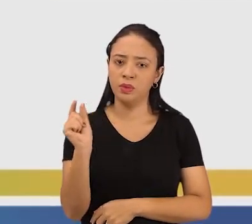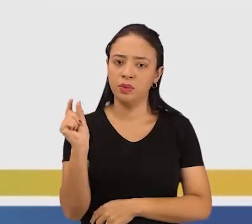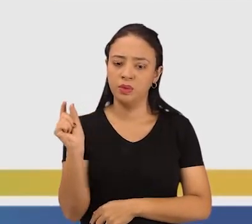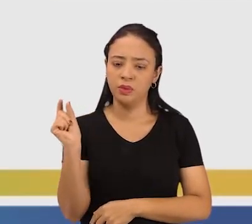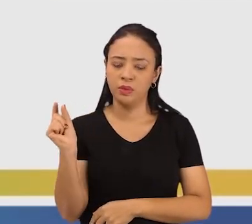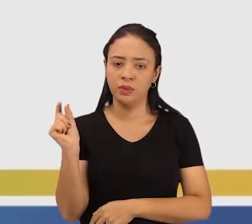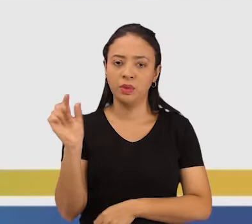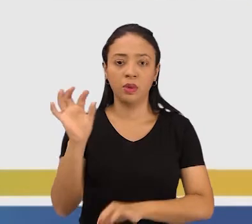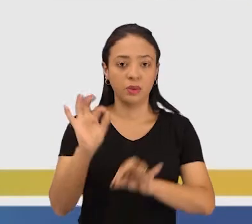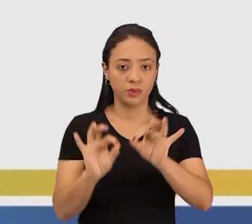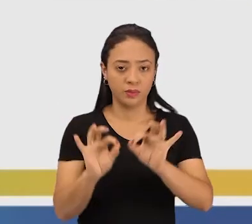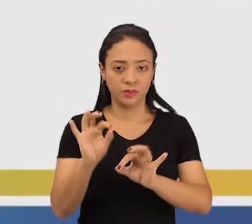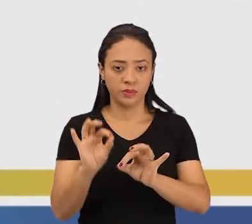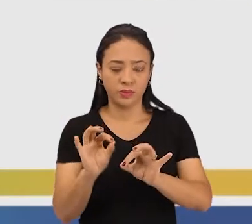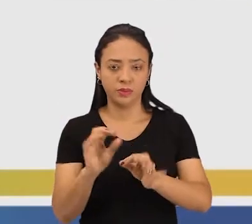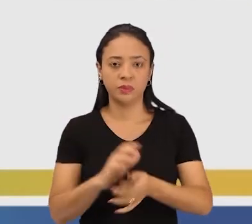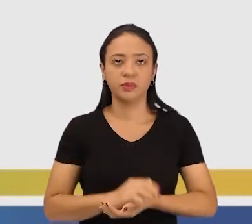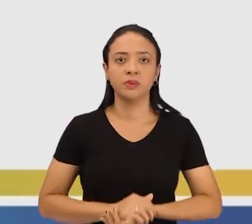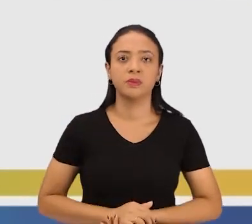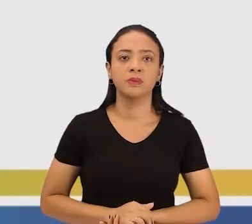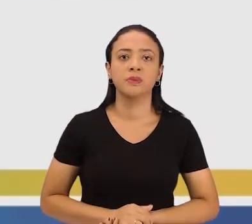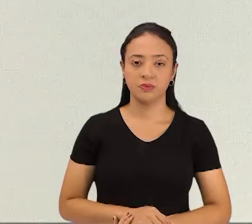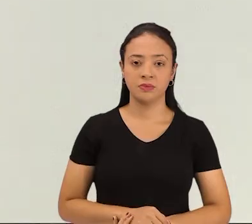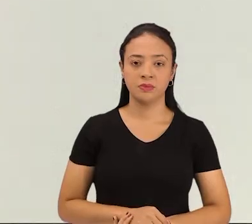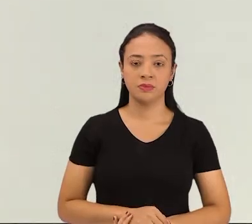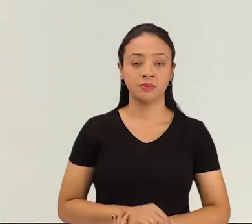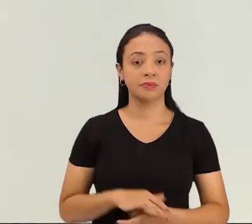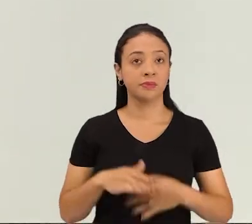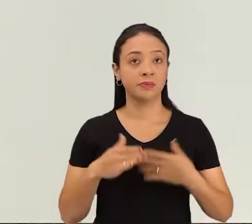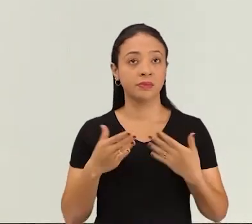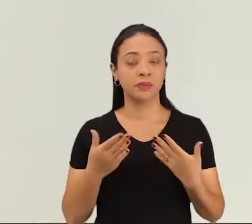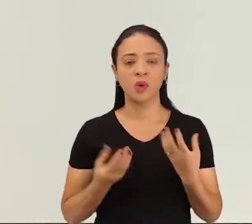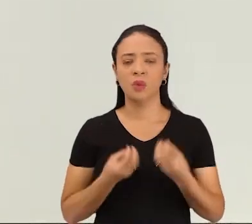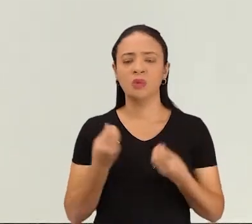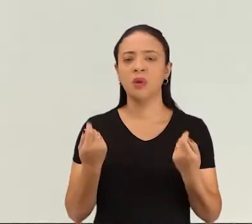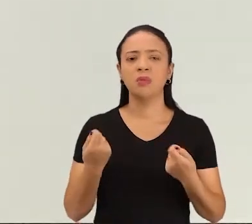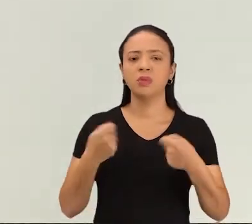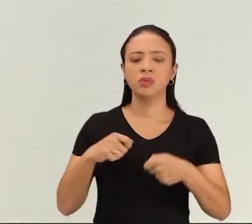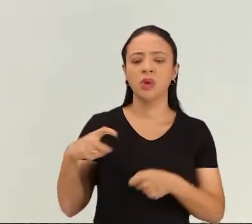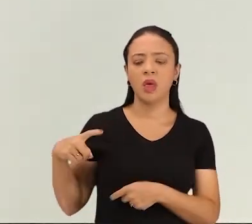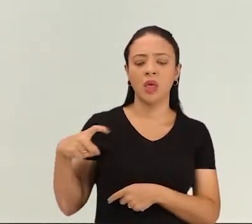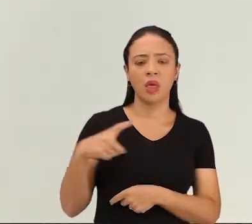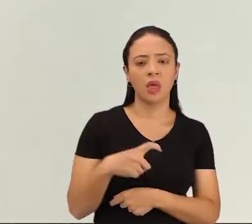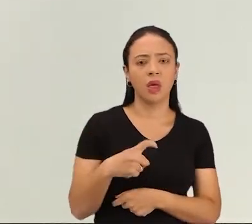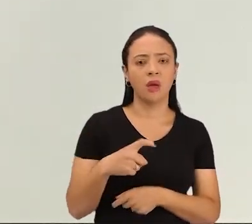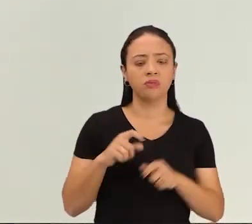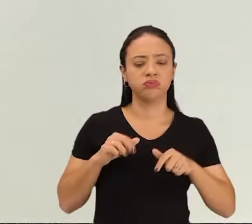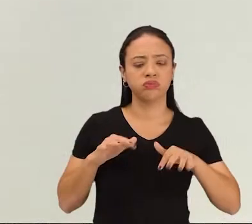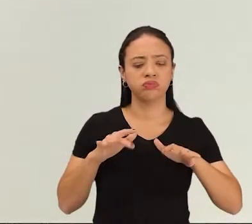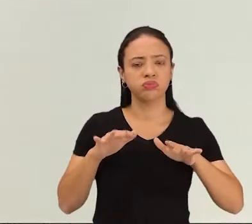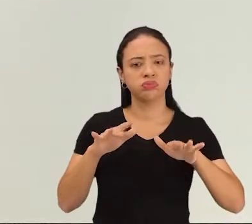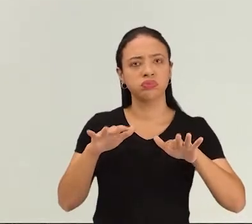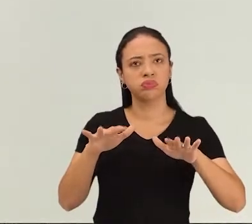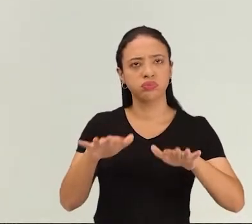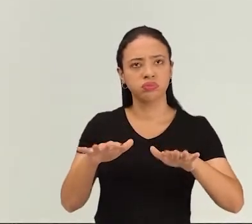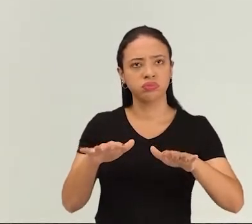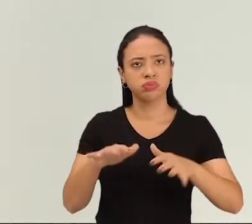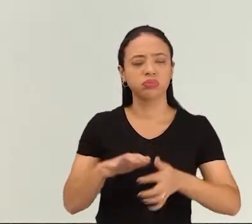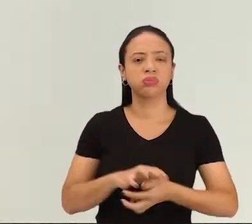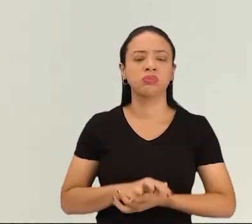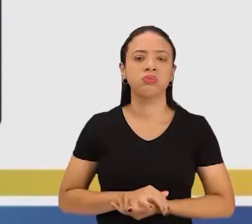ficam reunidos aí como se fossem em cadeias. E aí, como é que as bactérias conseguem realizar o seu processo